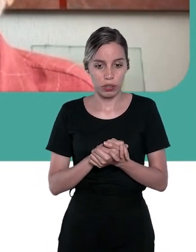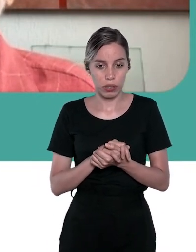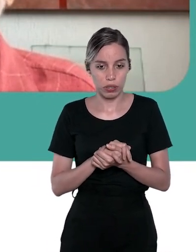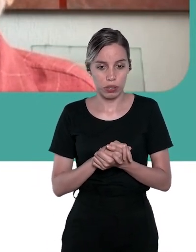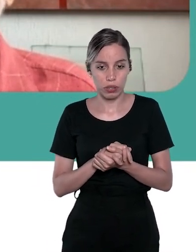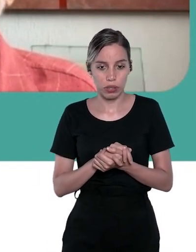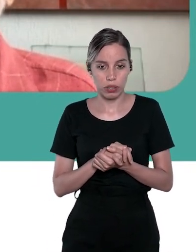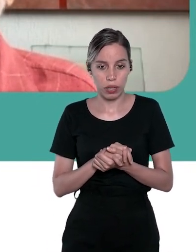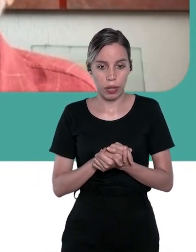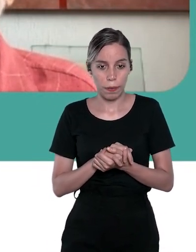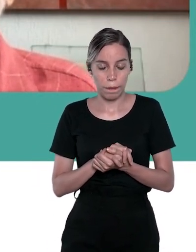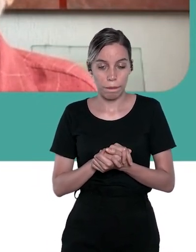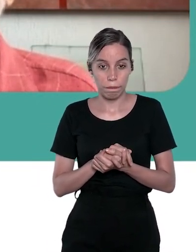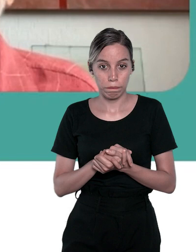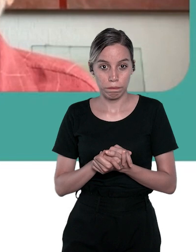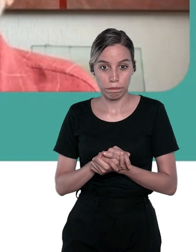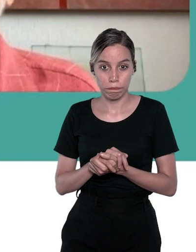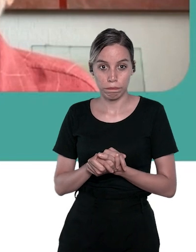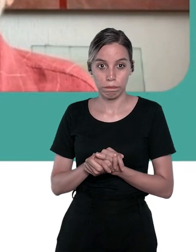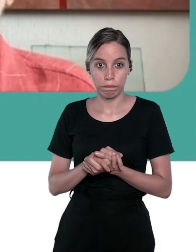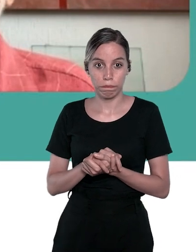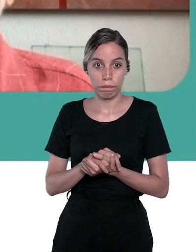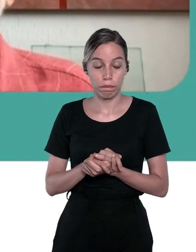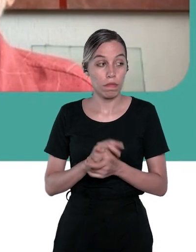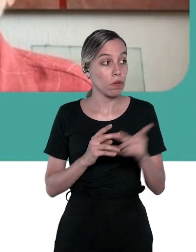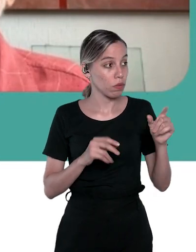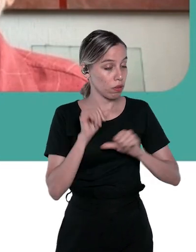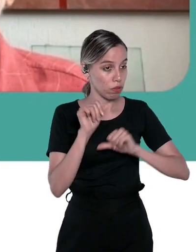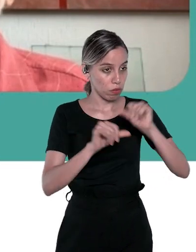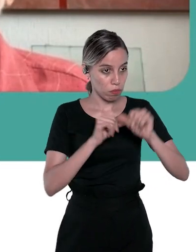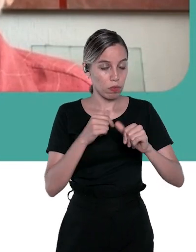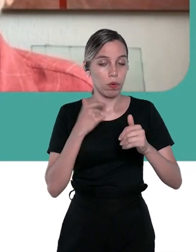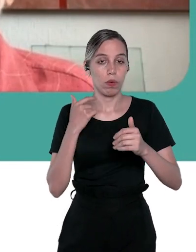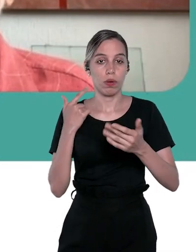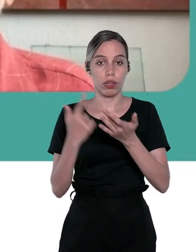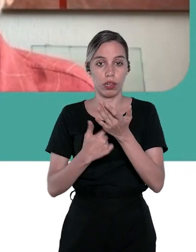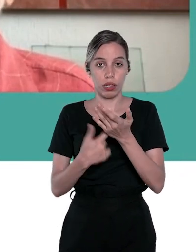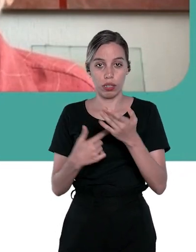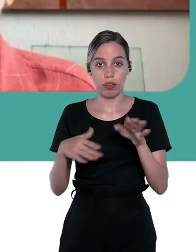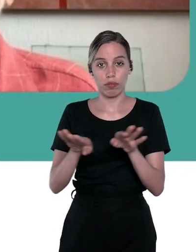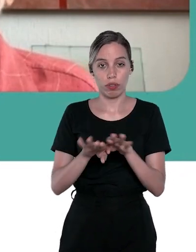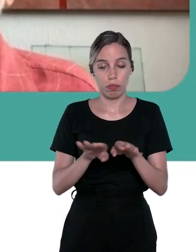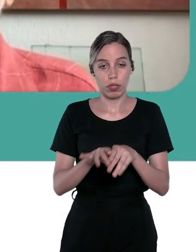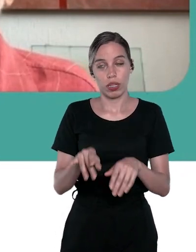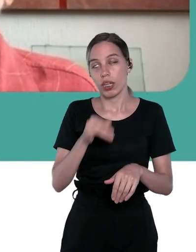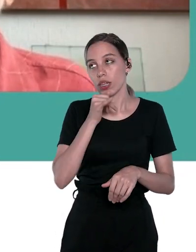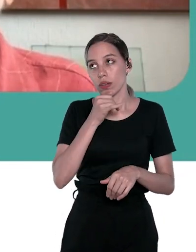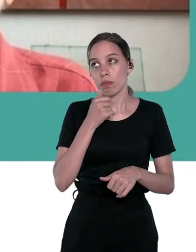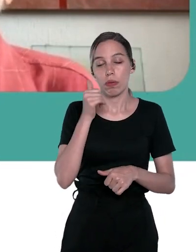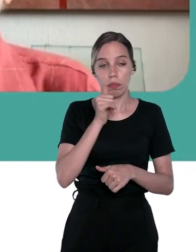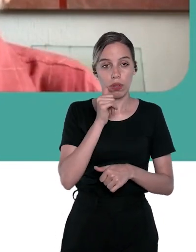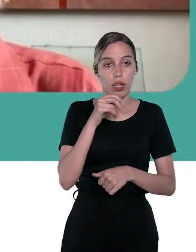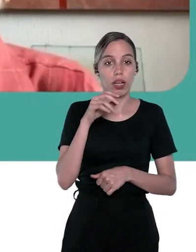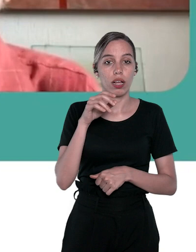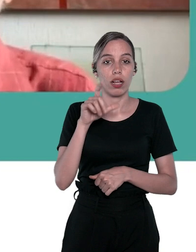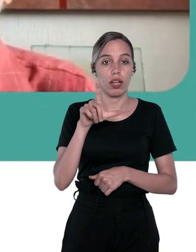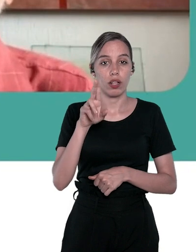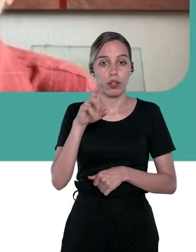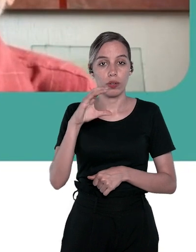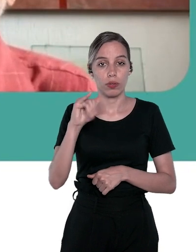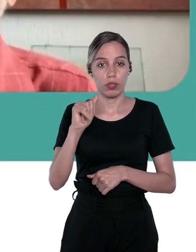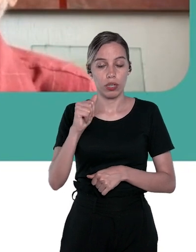que você transformou em livro, como o da Lúcia Machado de Almeida, que virou